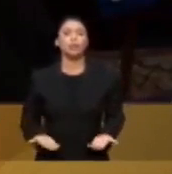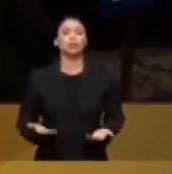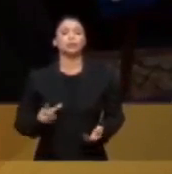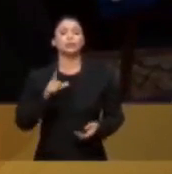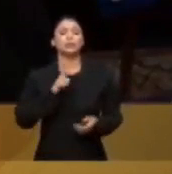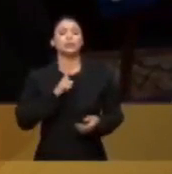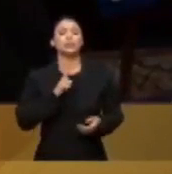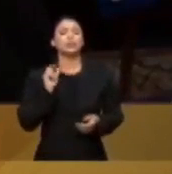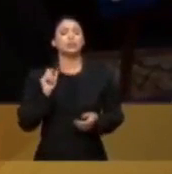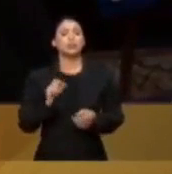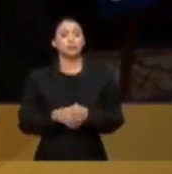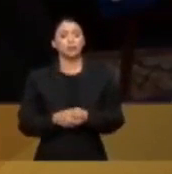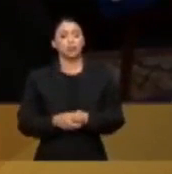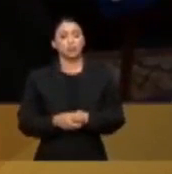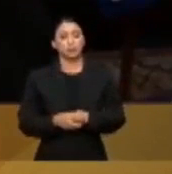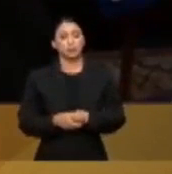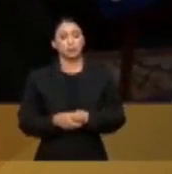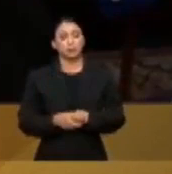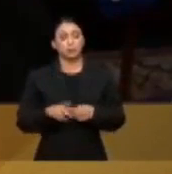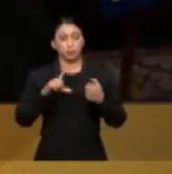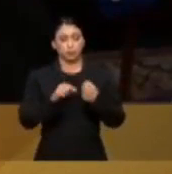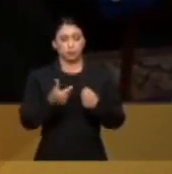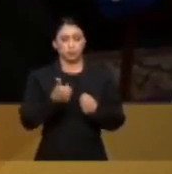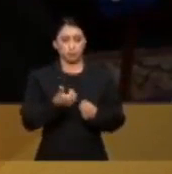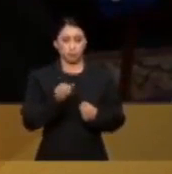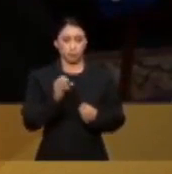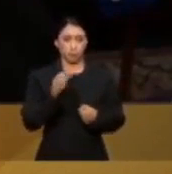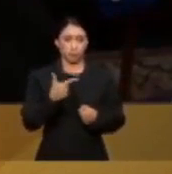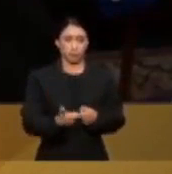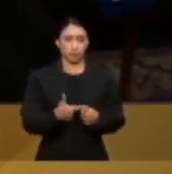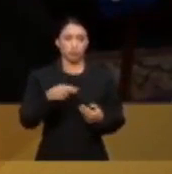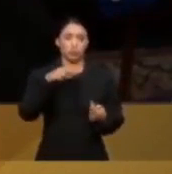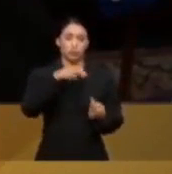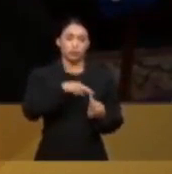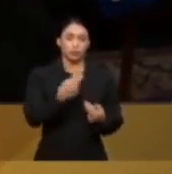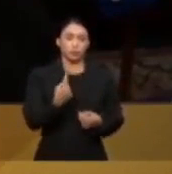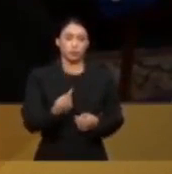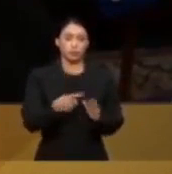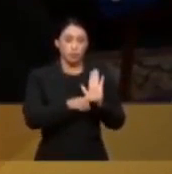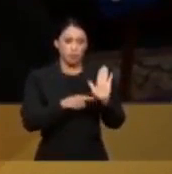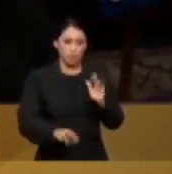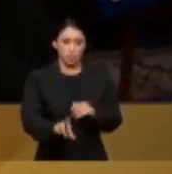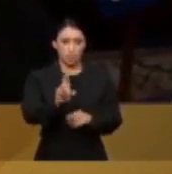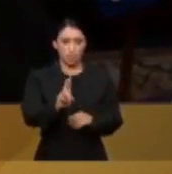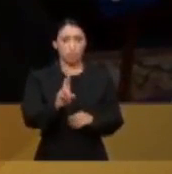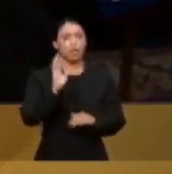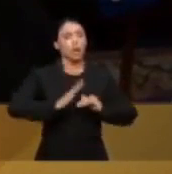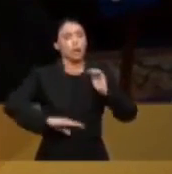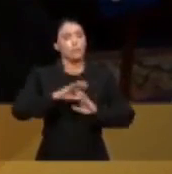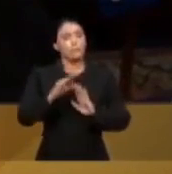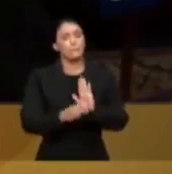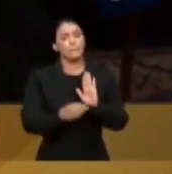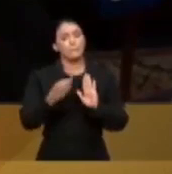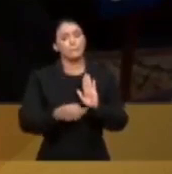envolve definição do sentido do artigo 102, inciso 1º, a linha R, que estabelece a competência